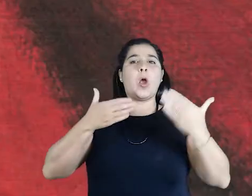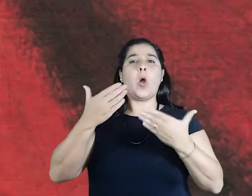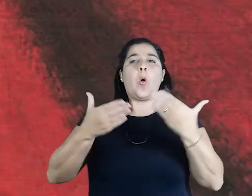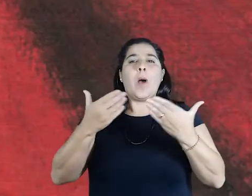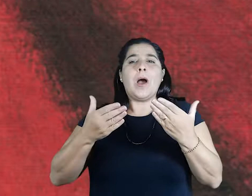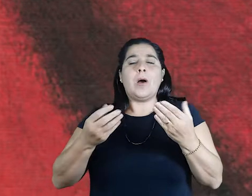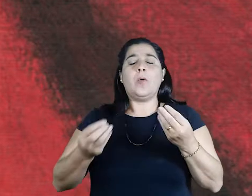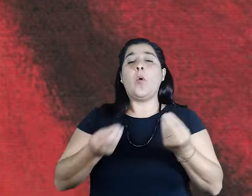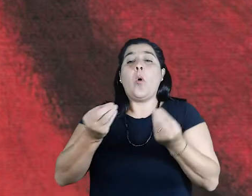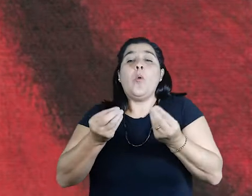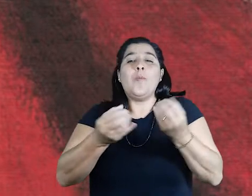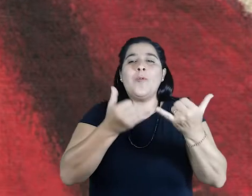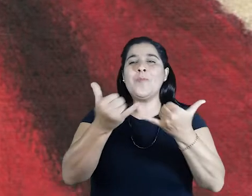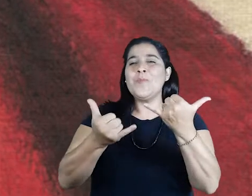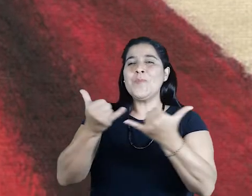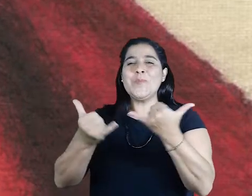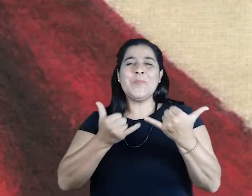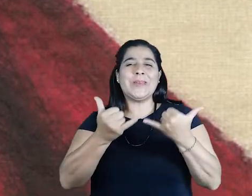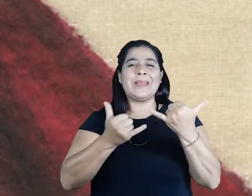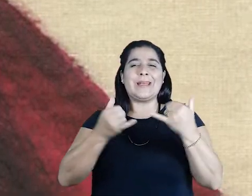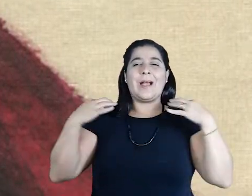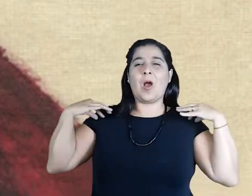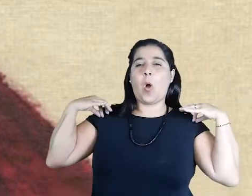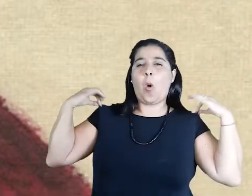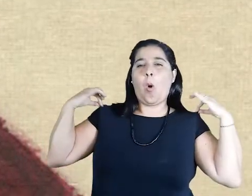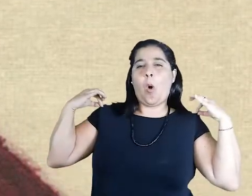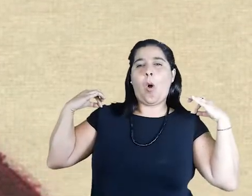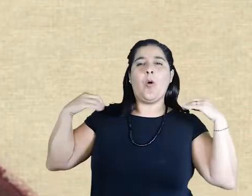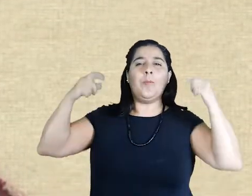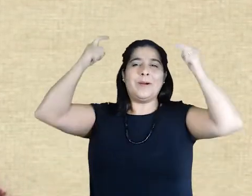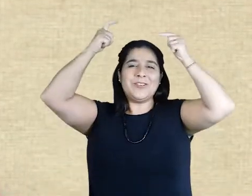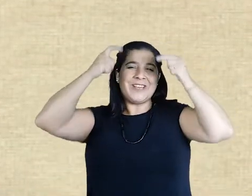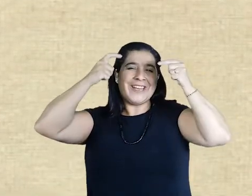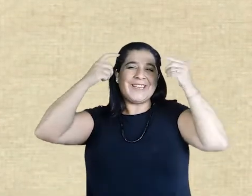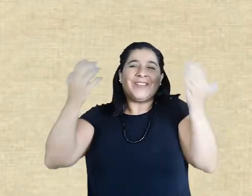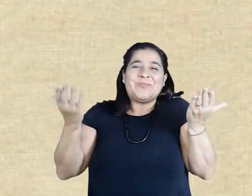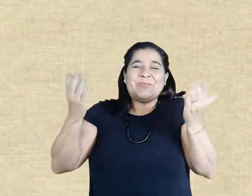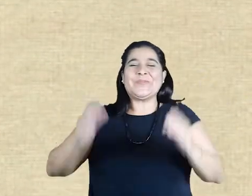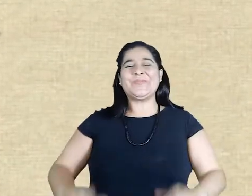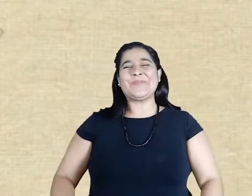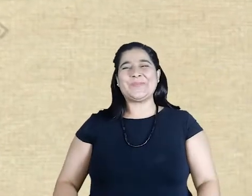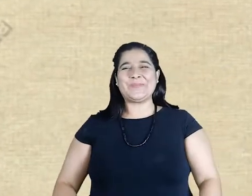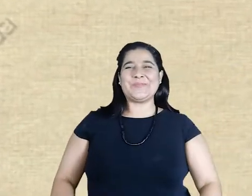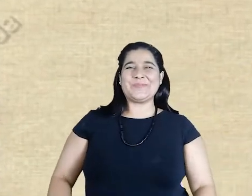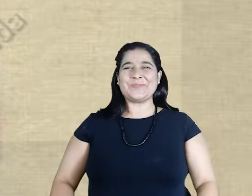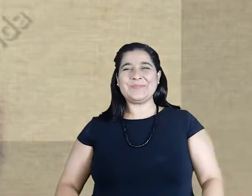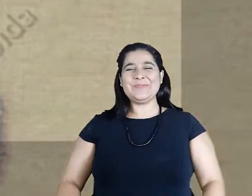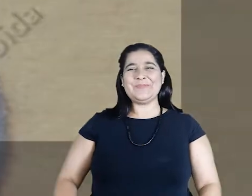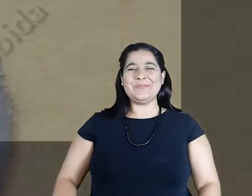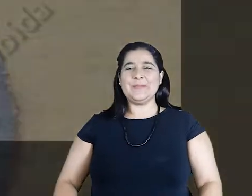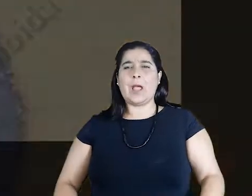eu posso me brincar dessa, me vestir dessa realeza a partir da fantasia.